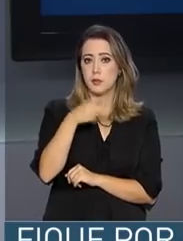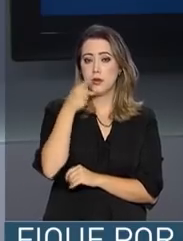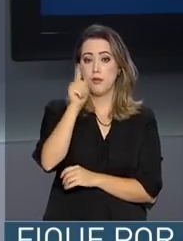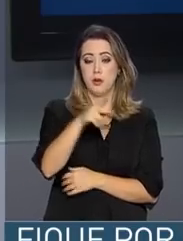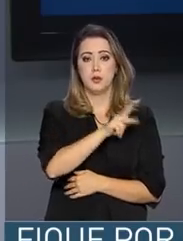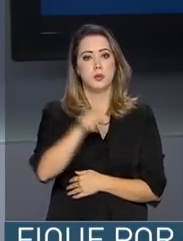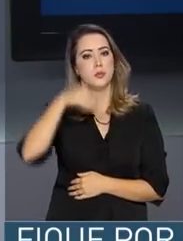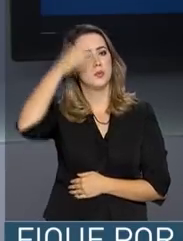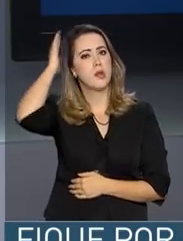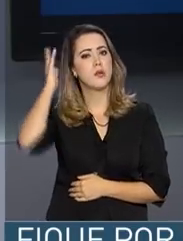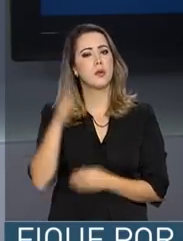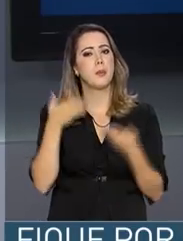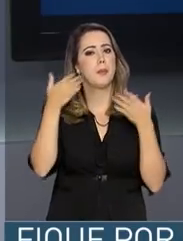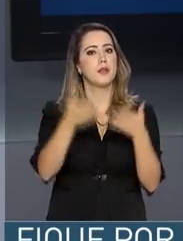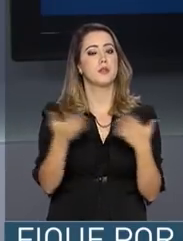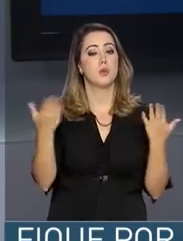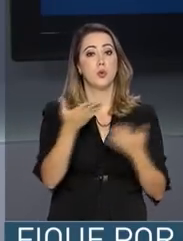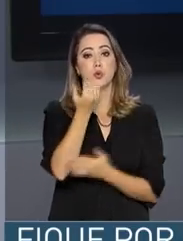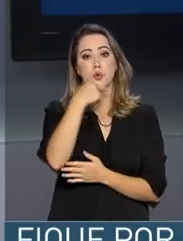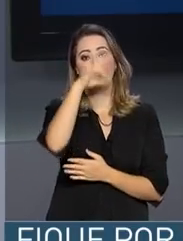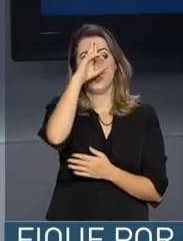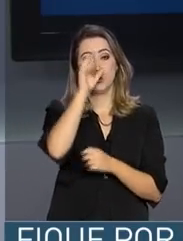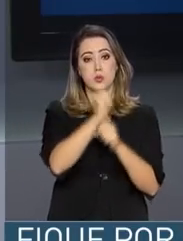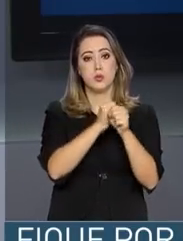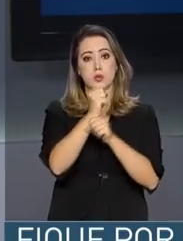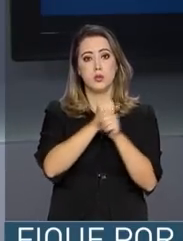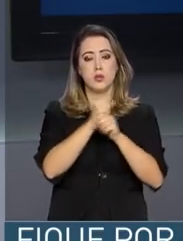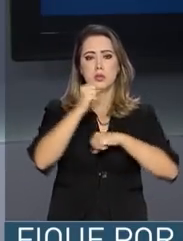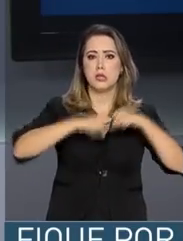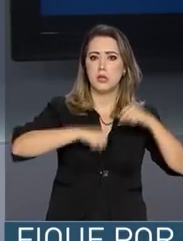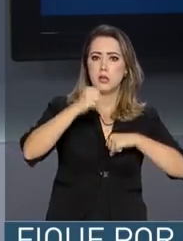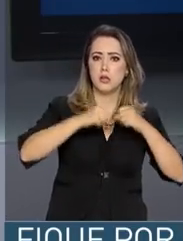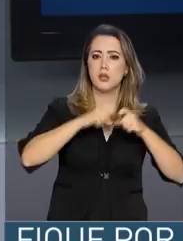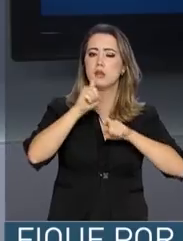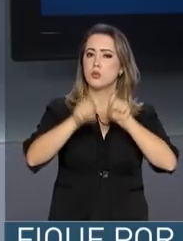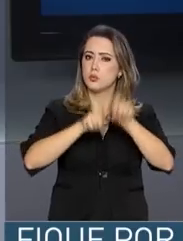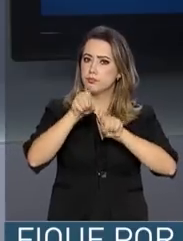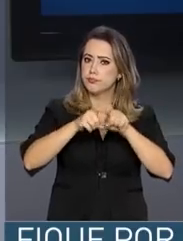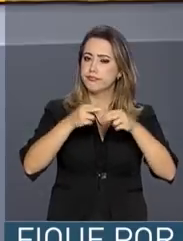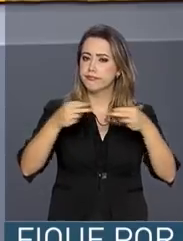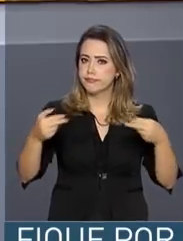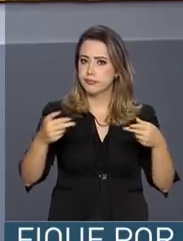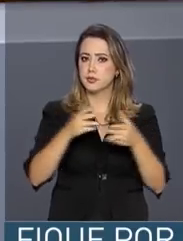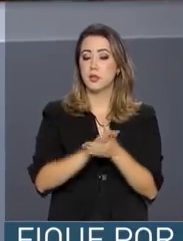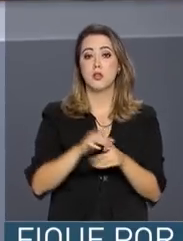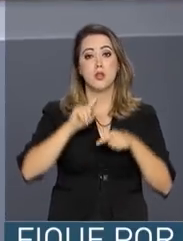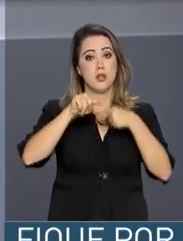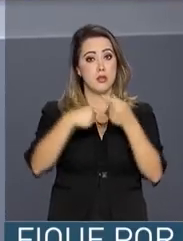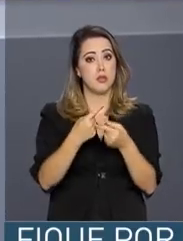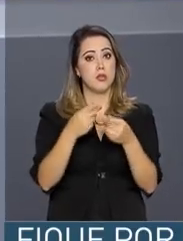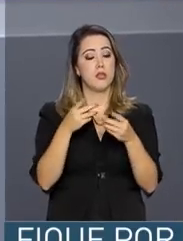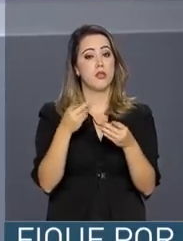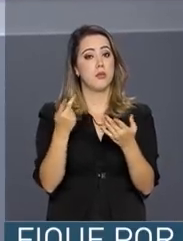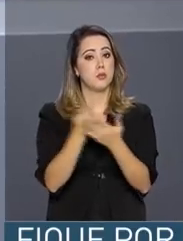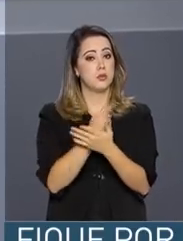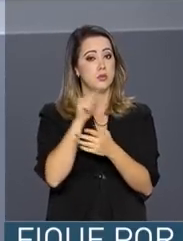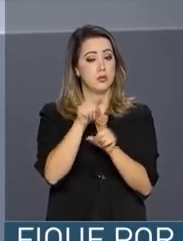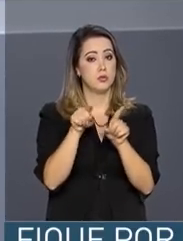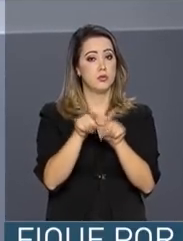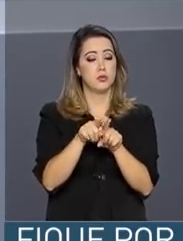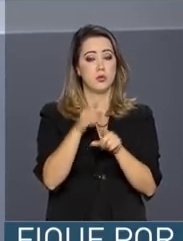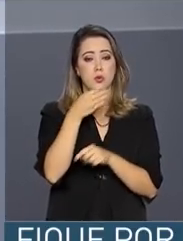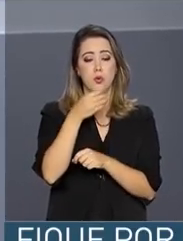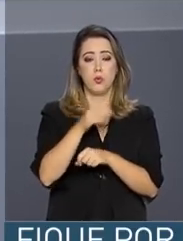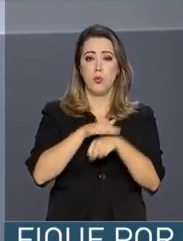República, Michel Temer, que participou do almoço anual da indústria elétrica e eletrônica. Após o evento, o presidente conversou